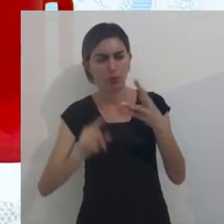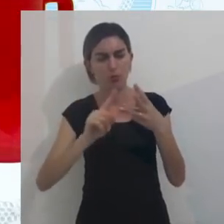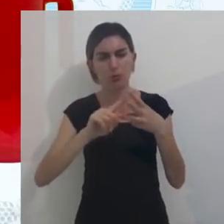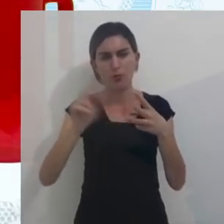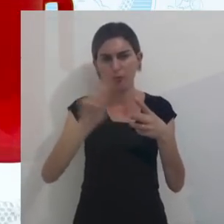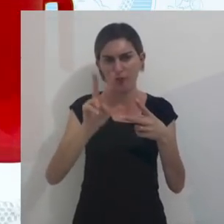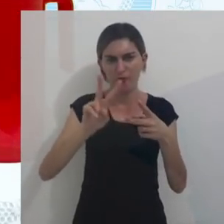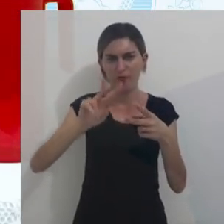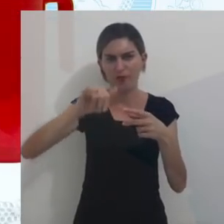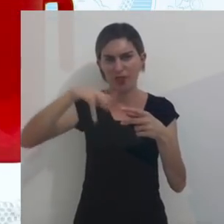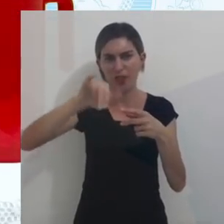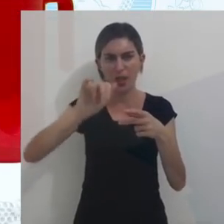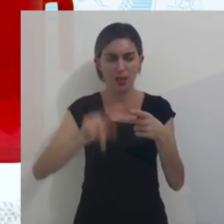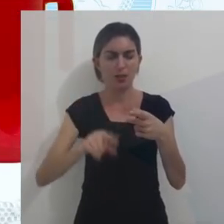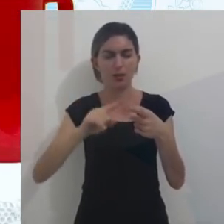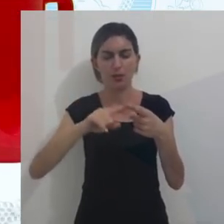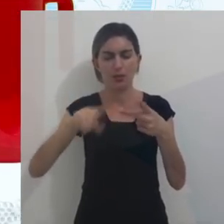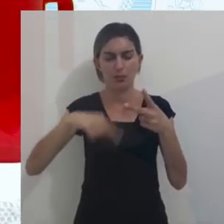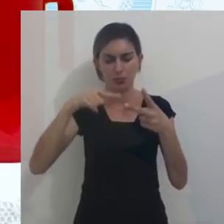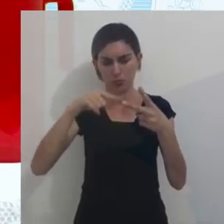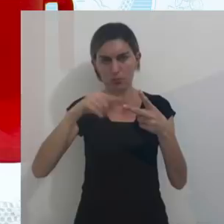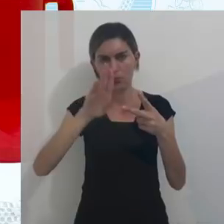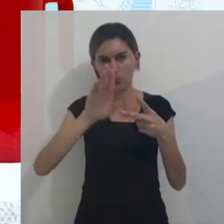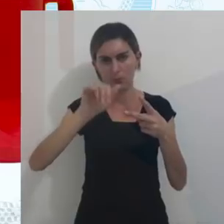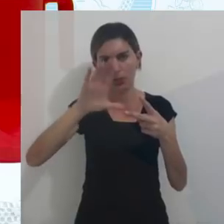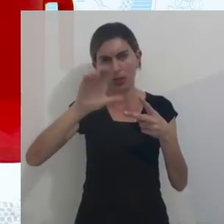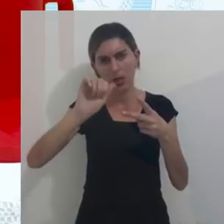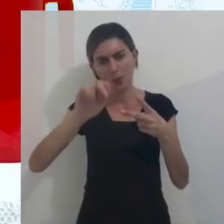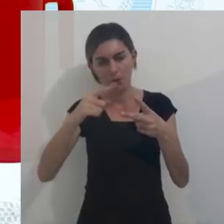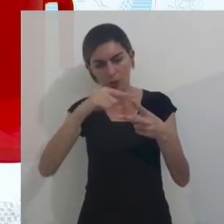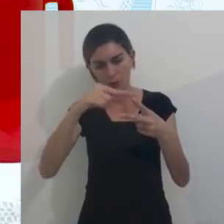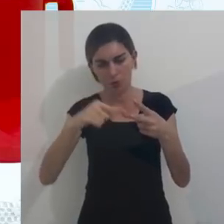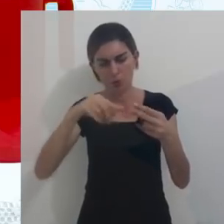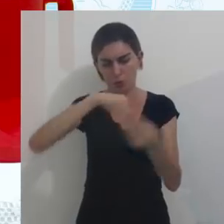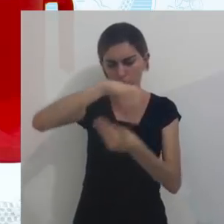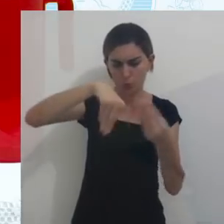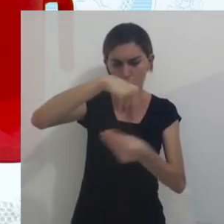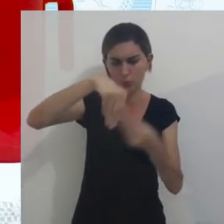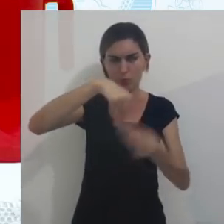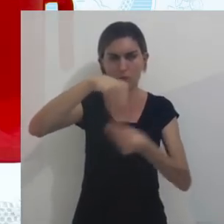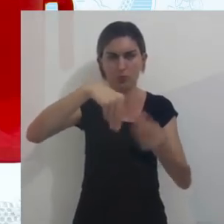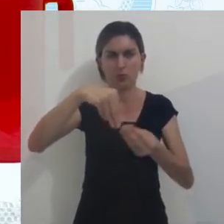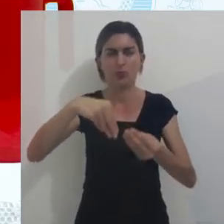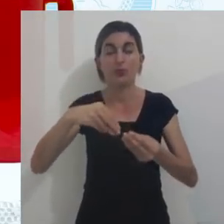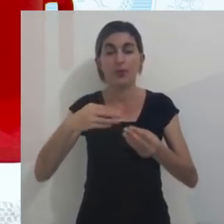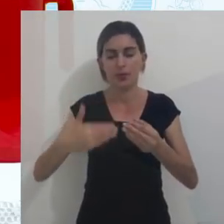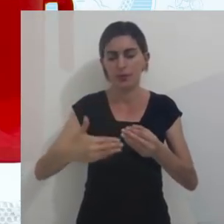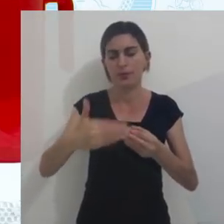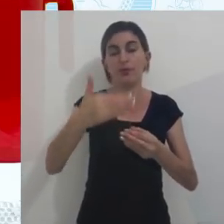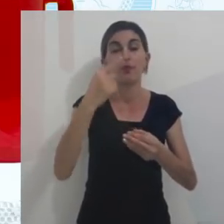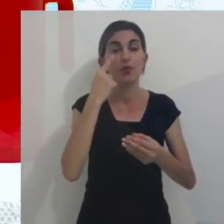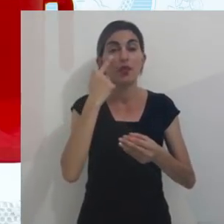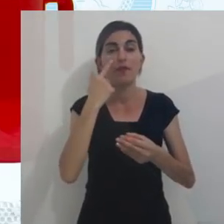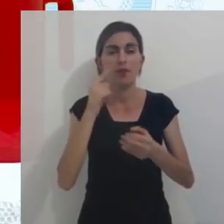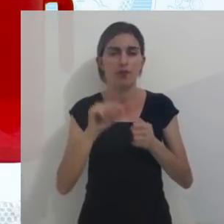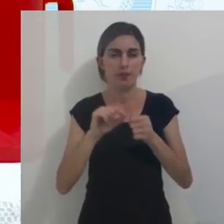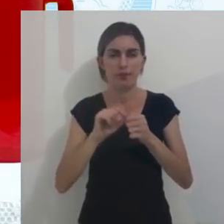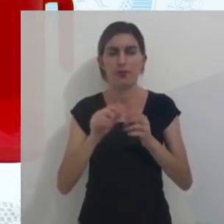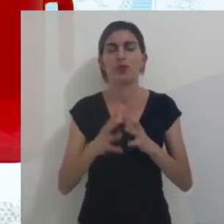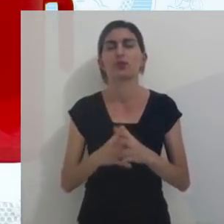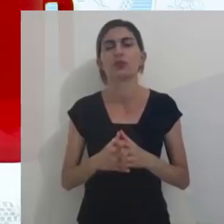comum e o bicarbonato de sódio vão ser os meus dois reagentes. Daí, veja só o que eu